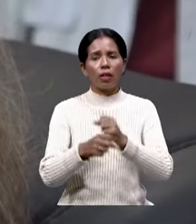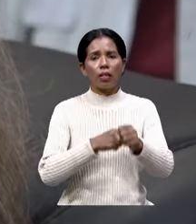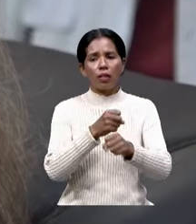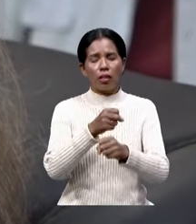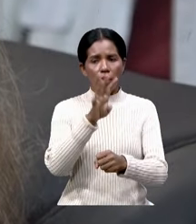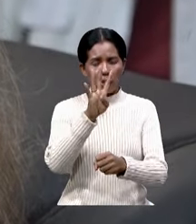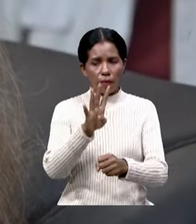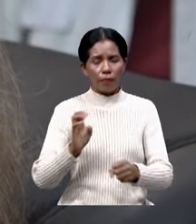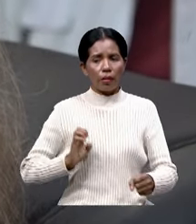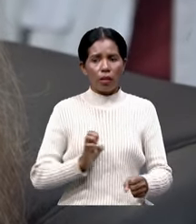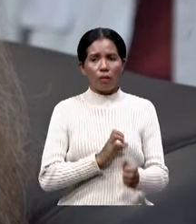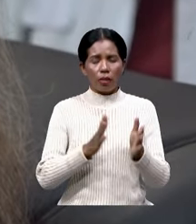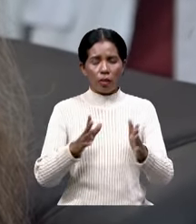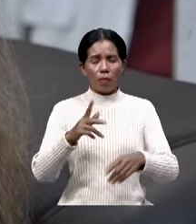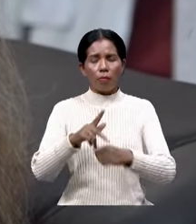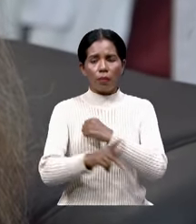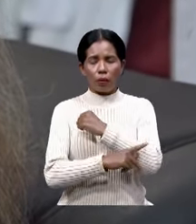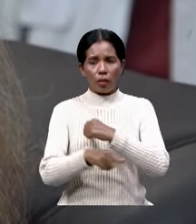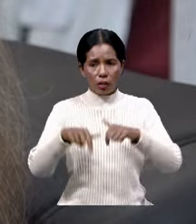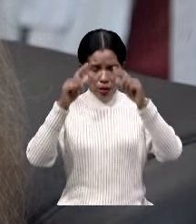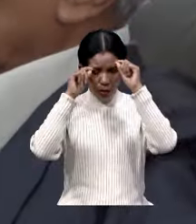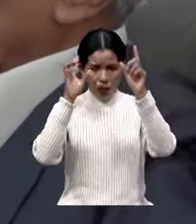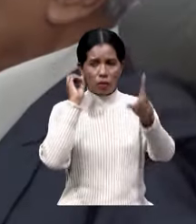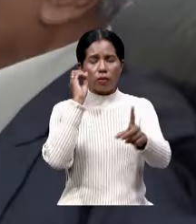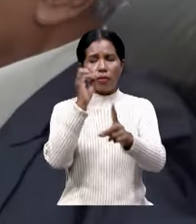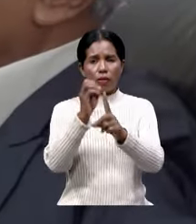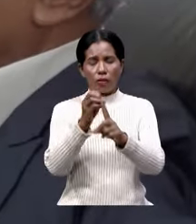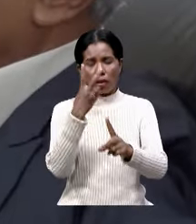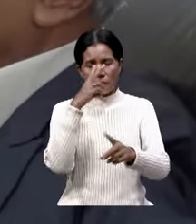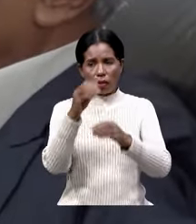grupal pug obje